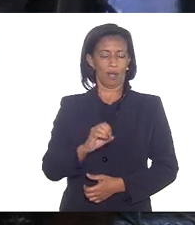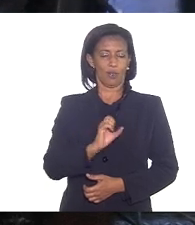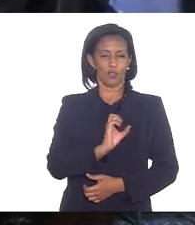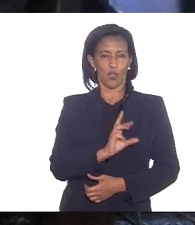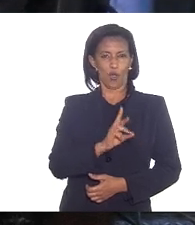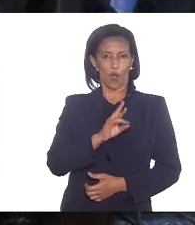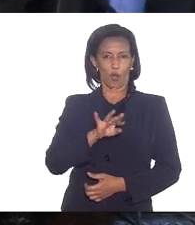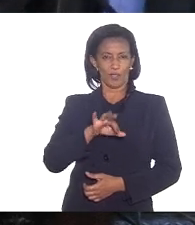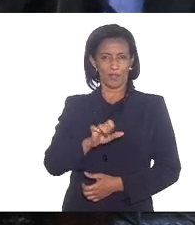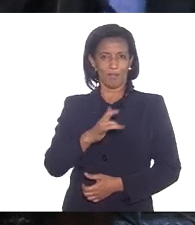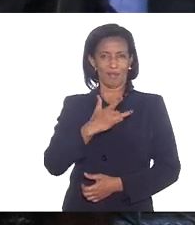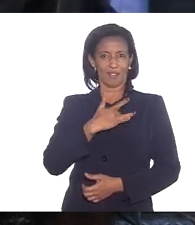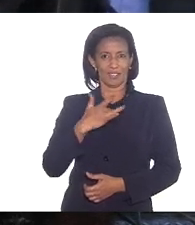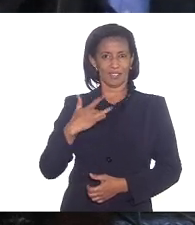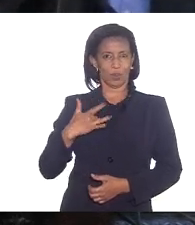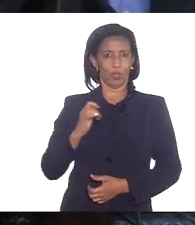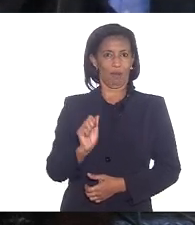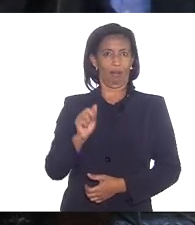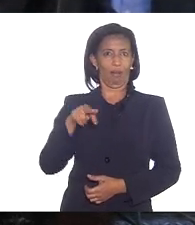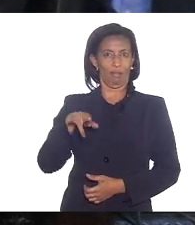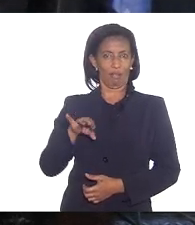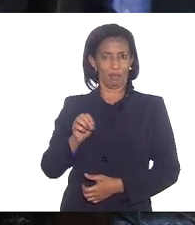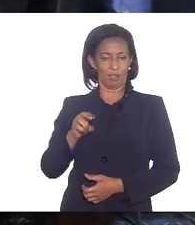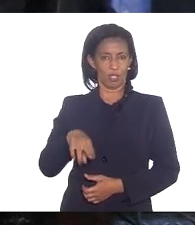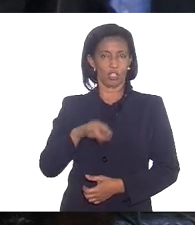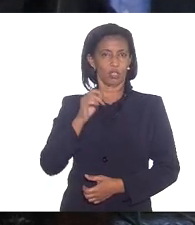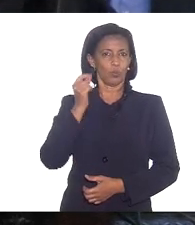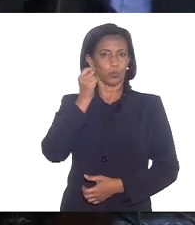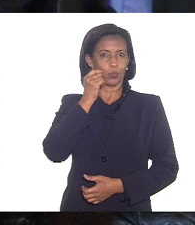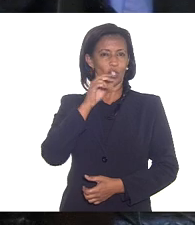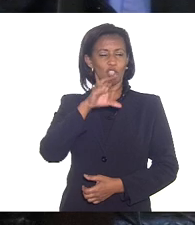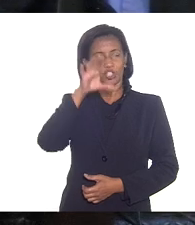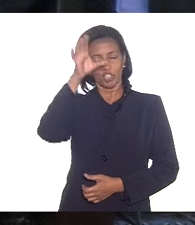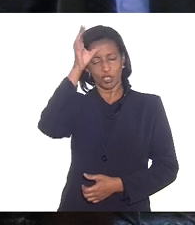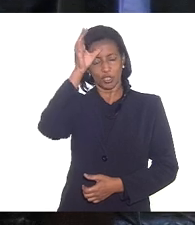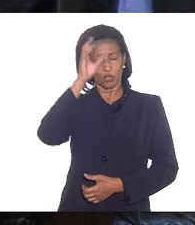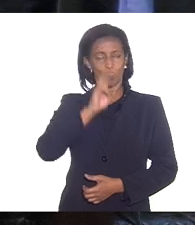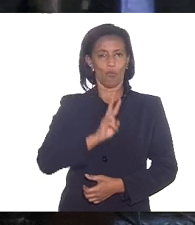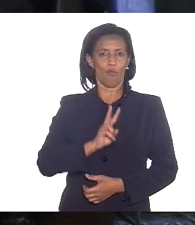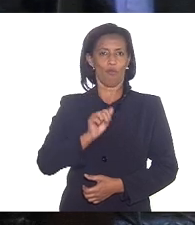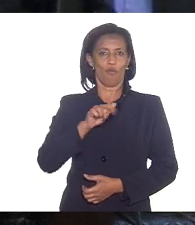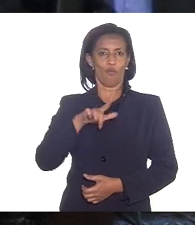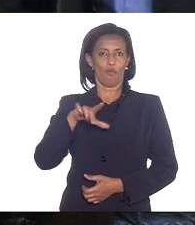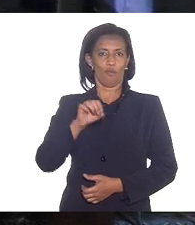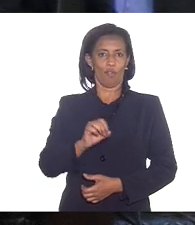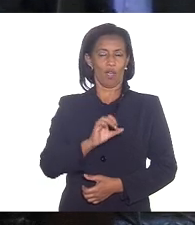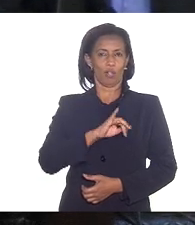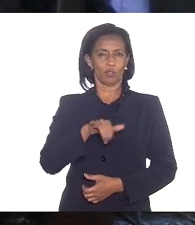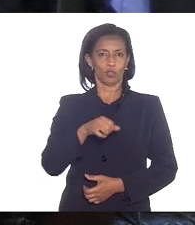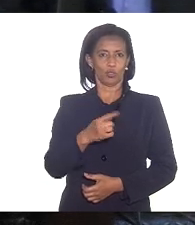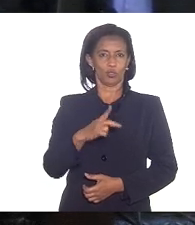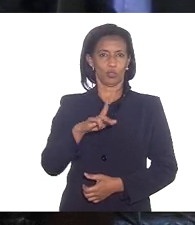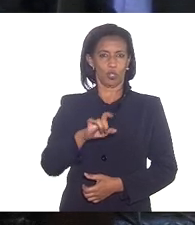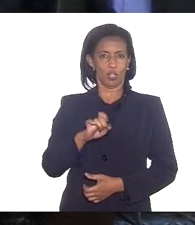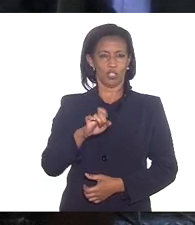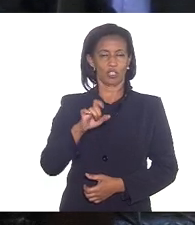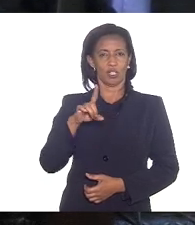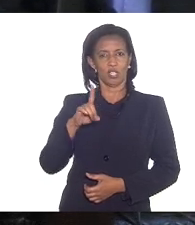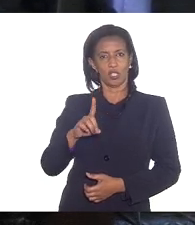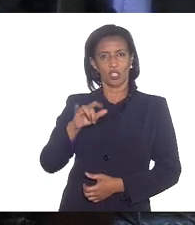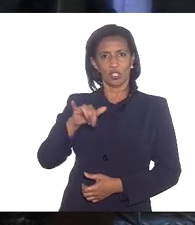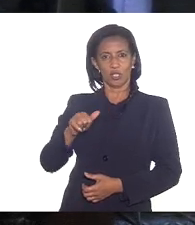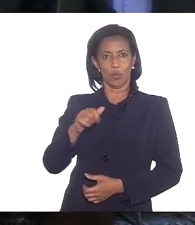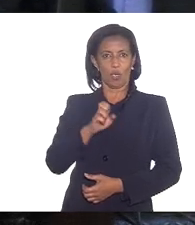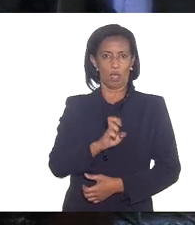ao tecido da Saúde Anderson a distante Giovani Ratinho tinha Azul falseacionismo UniJorge Felipe Neto Marcelo